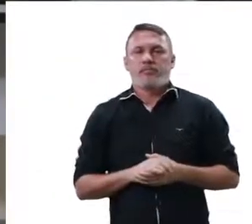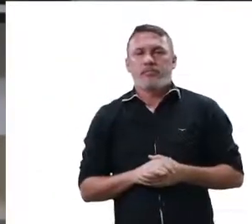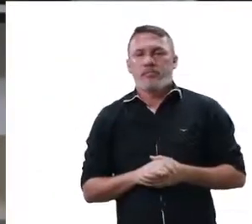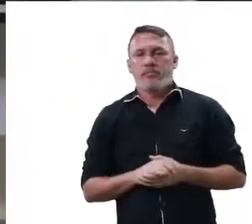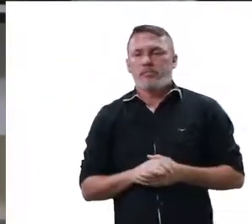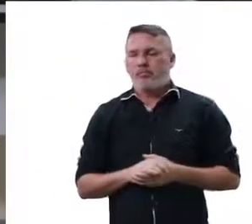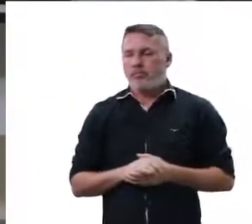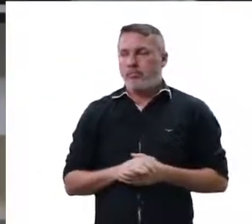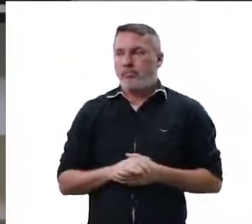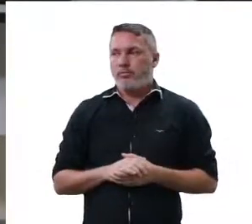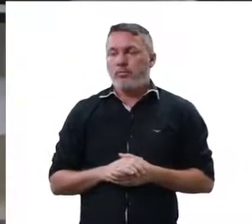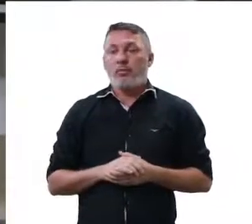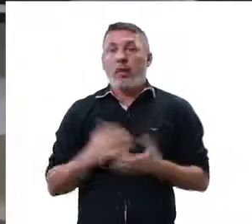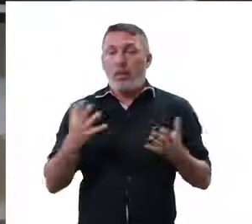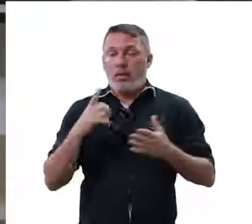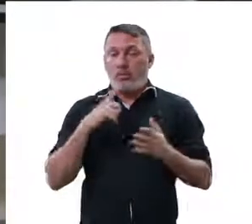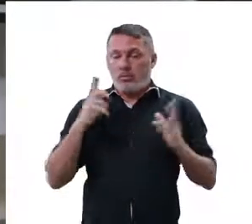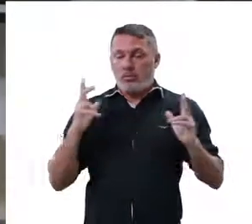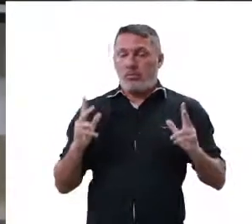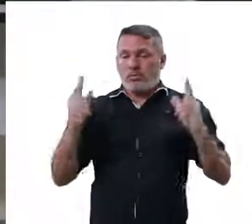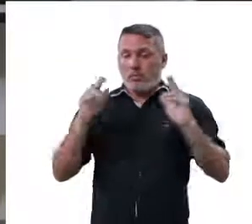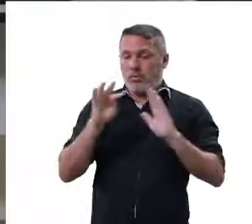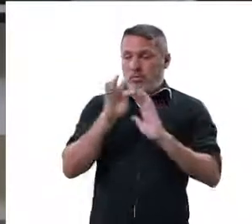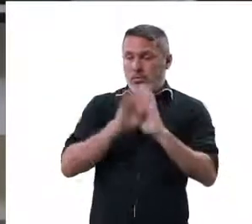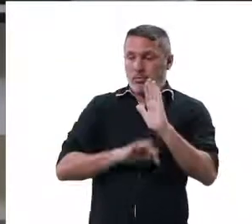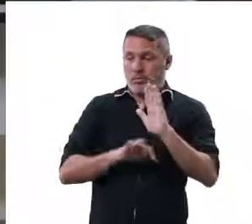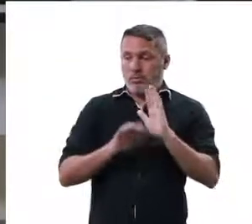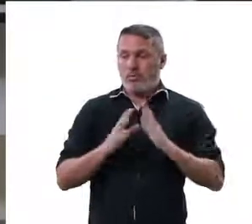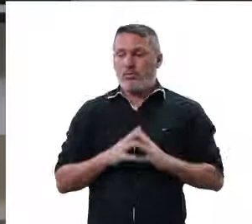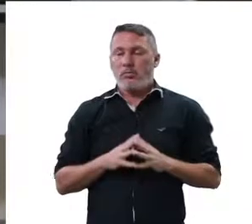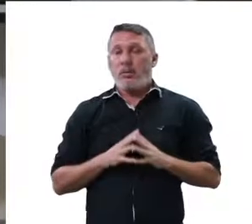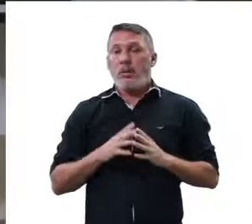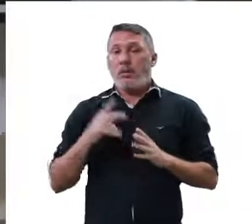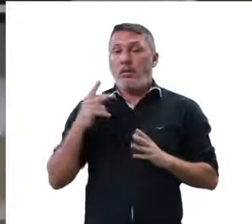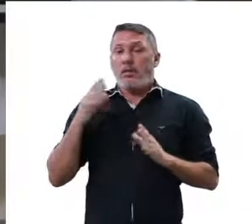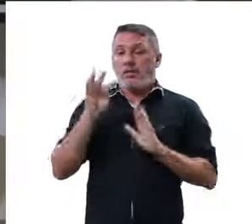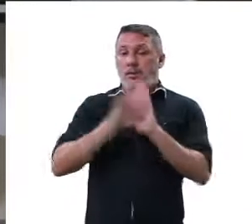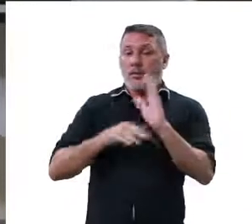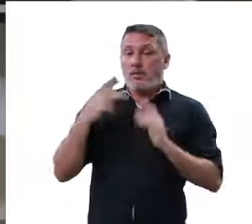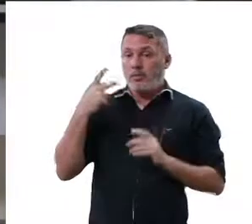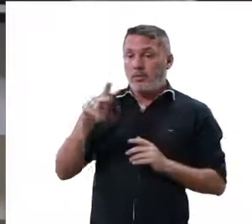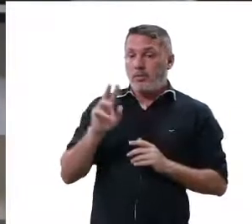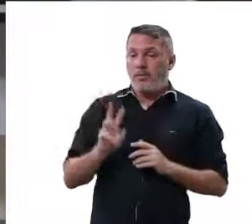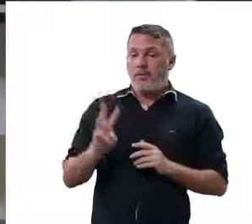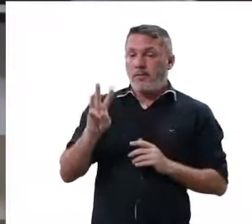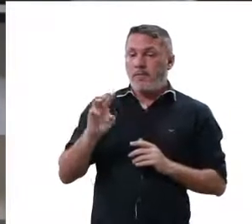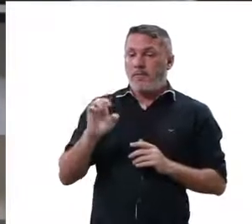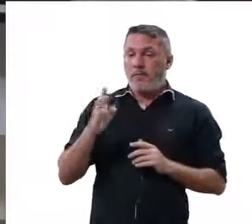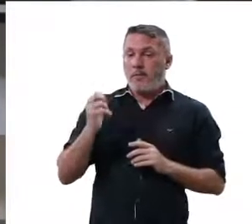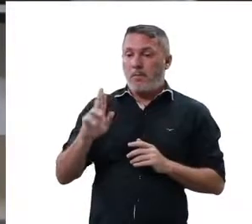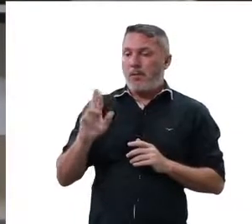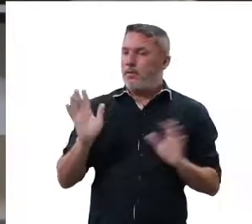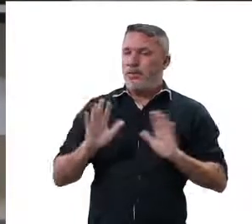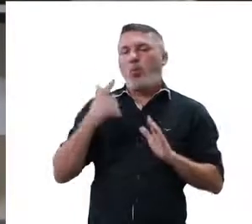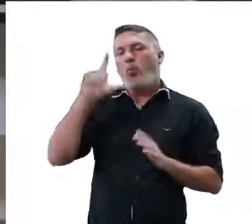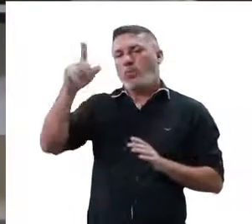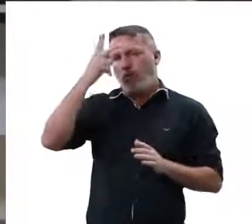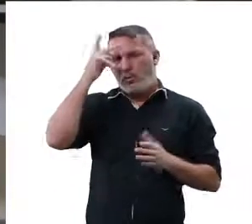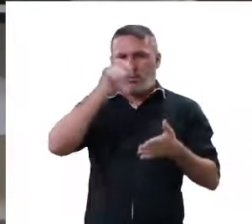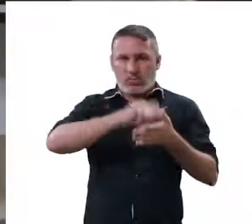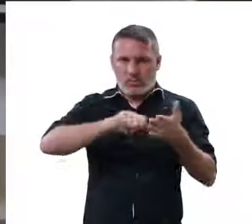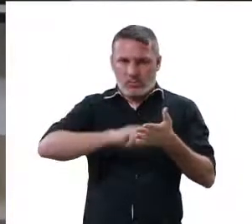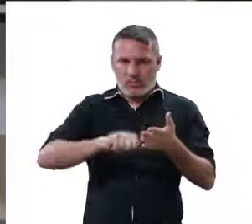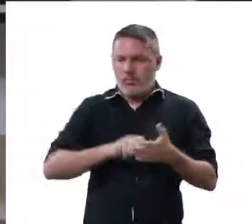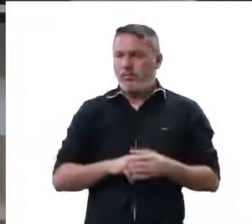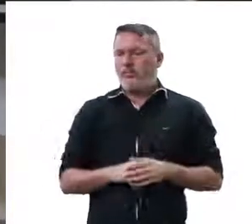melhor. Certo? Aqui tem um texto, né, não é um texto do Weber, né, de Nonô Basílio e